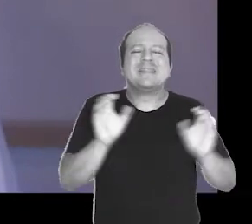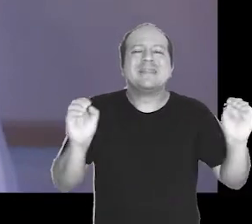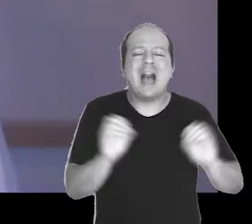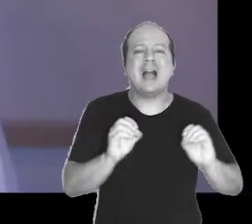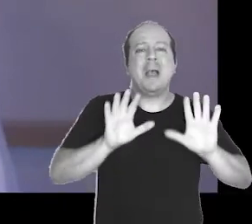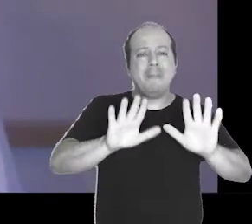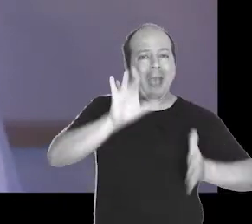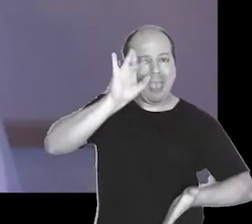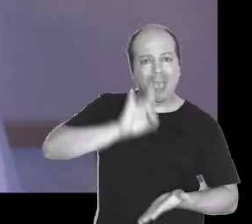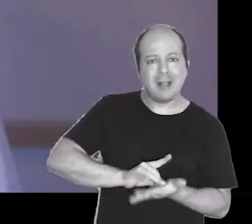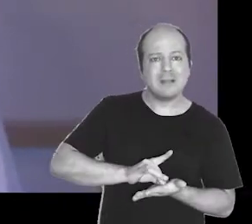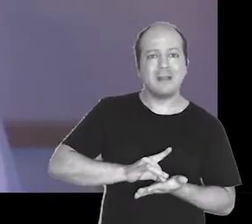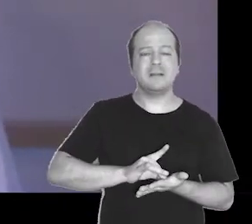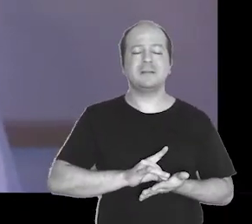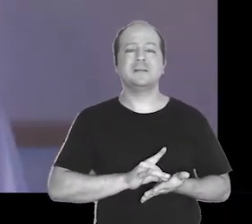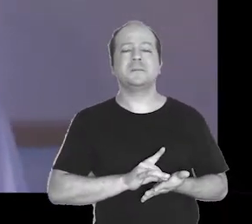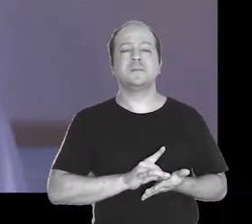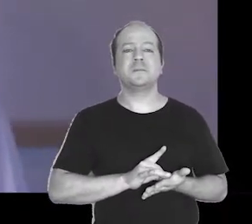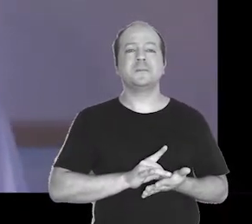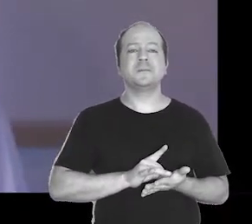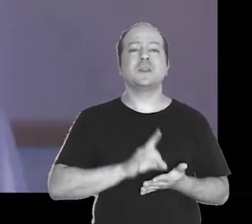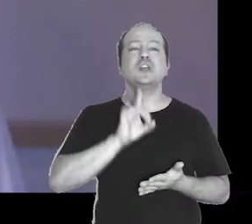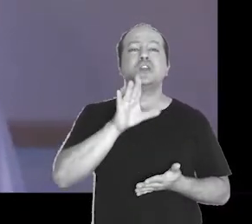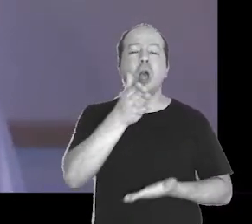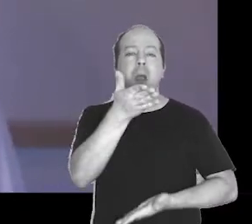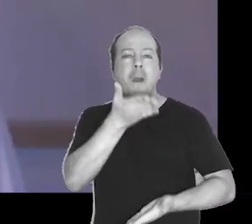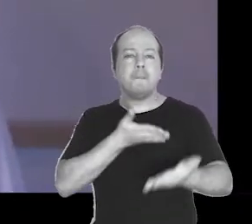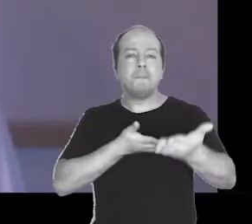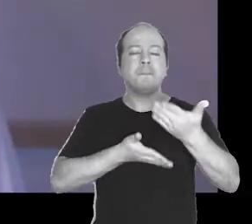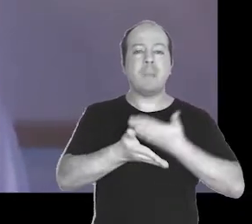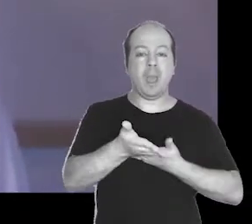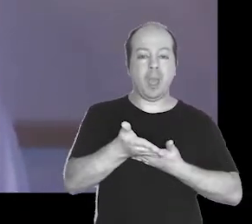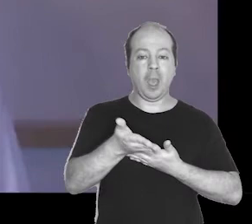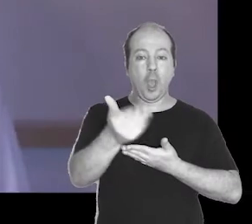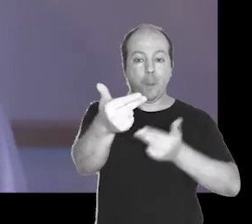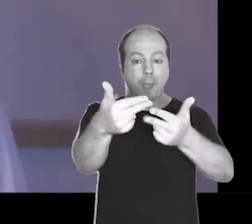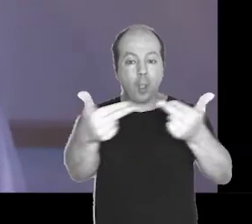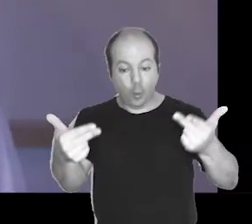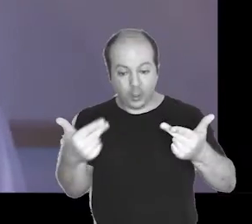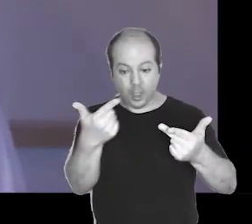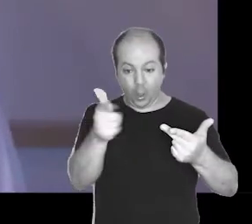Na realidade, apenas trocamos uma coisa pela outra.